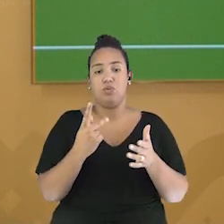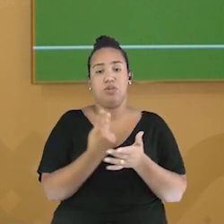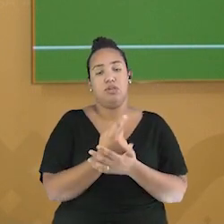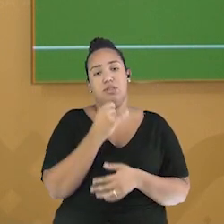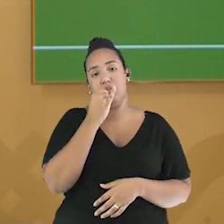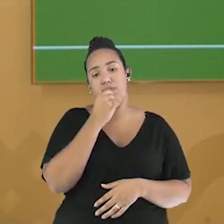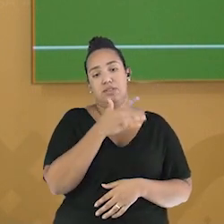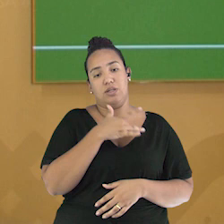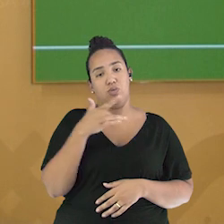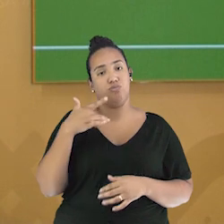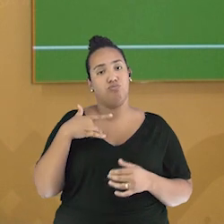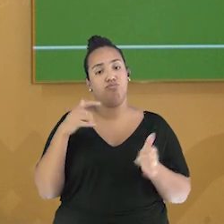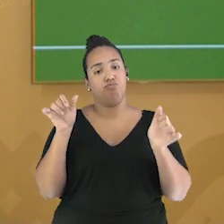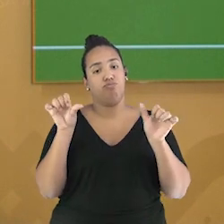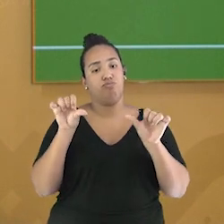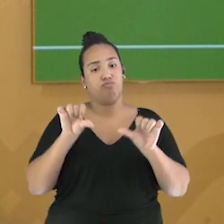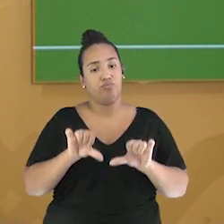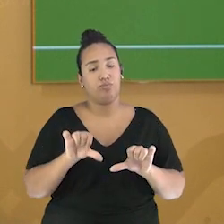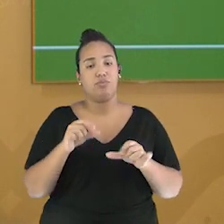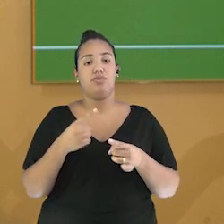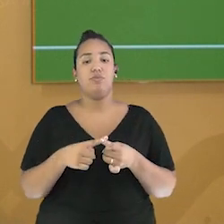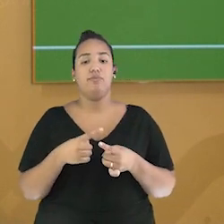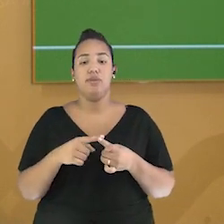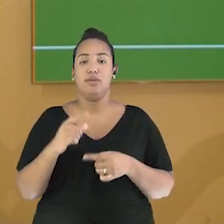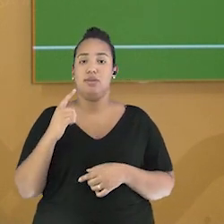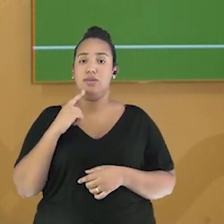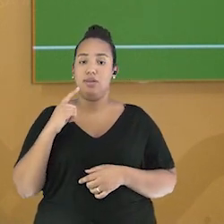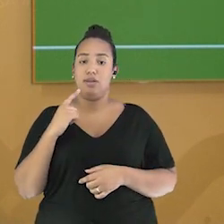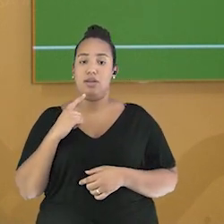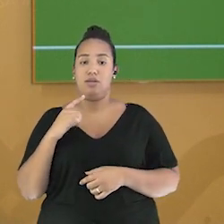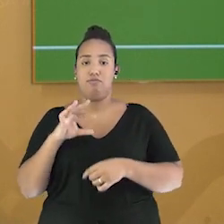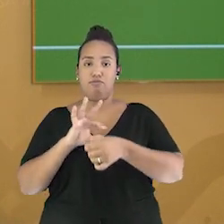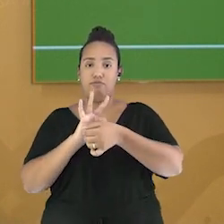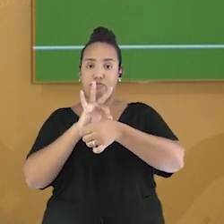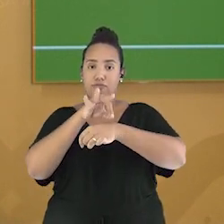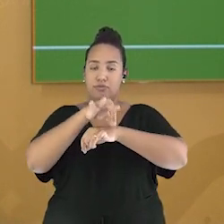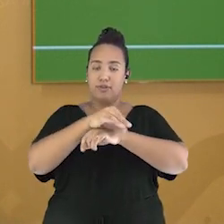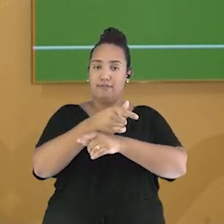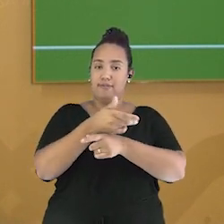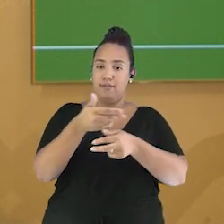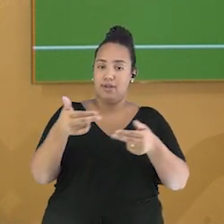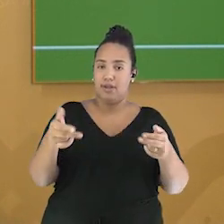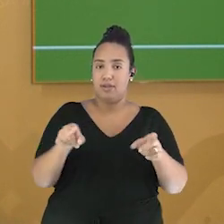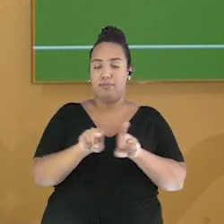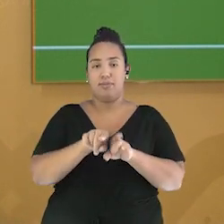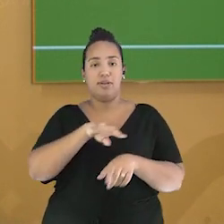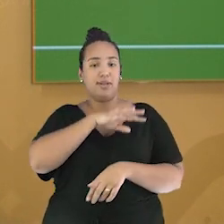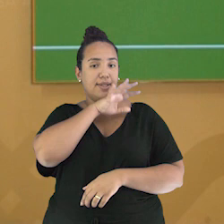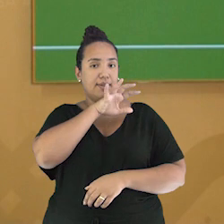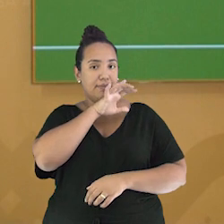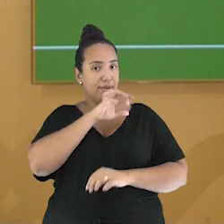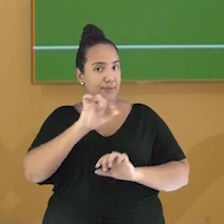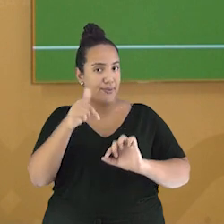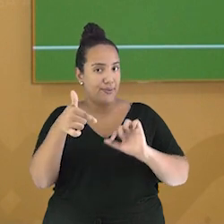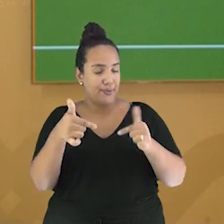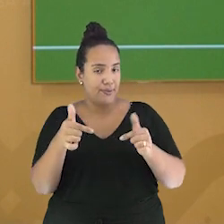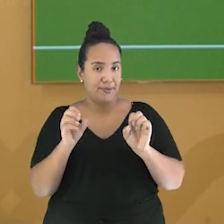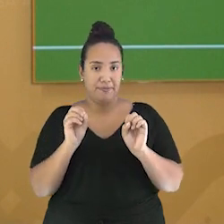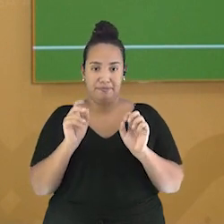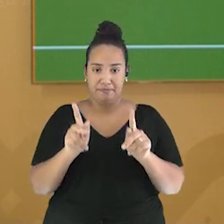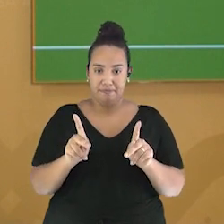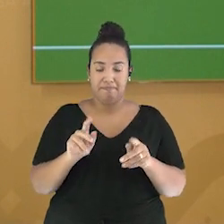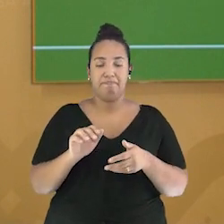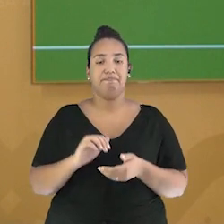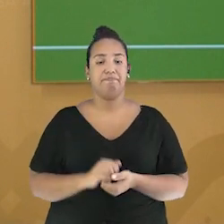de saúde através do acúmulo de aumento de insetos e de alguns animais, ok?